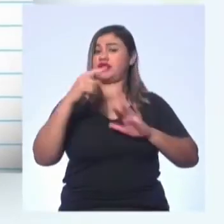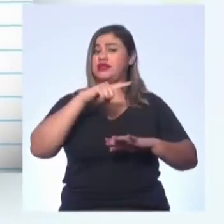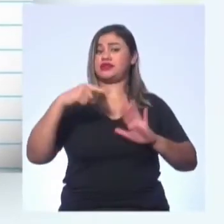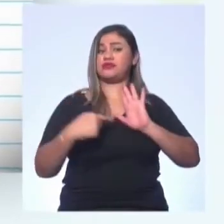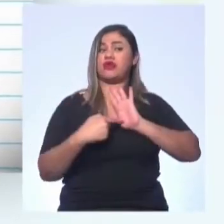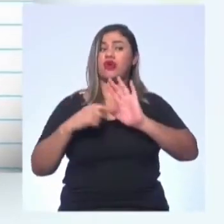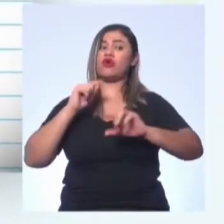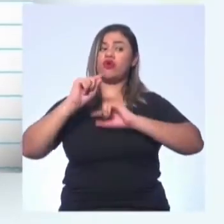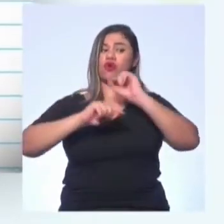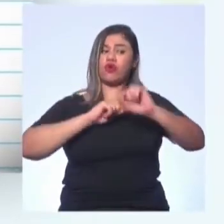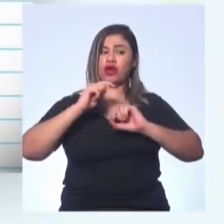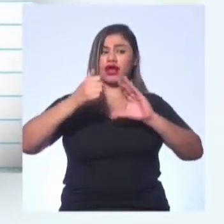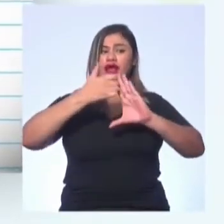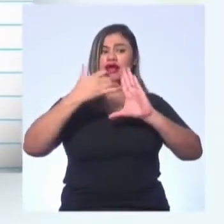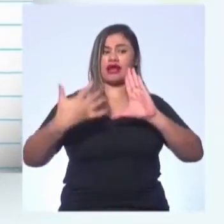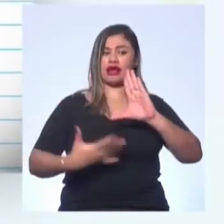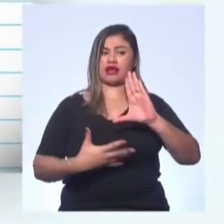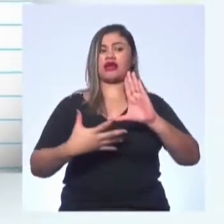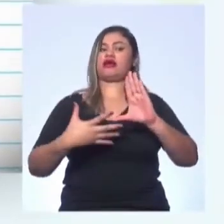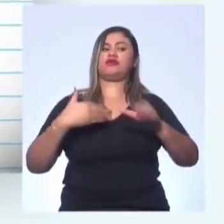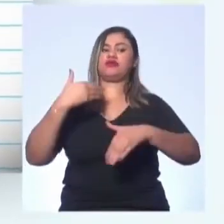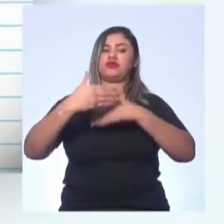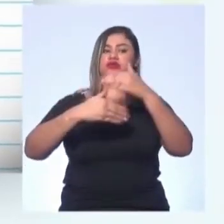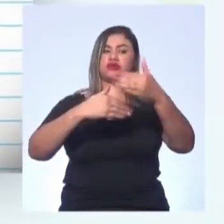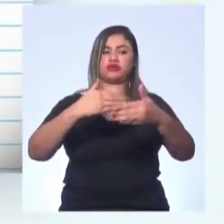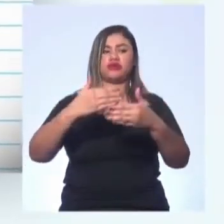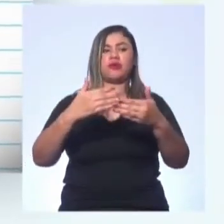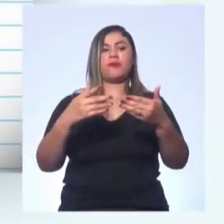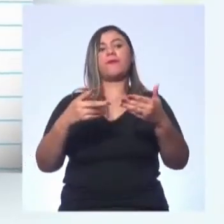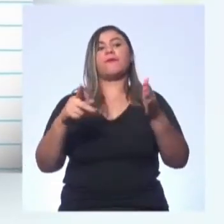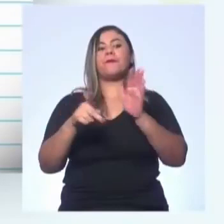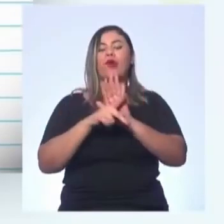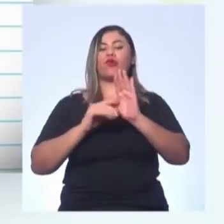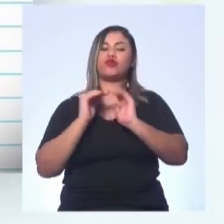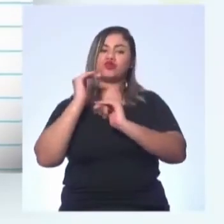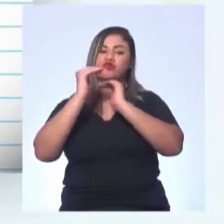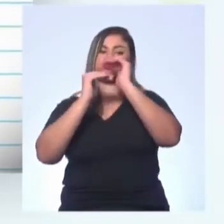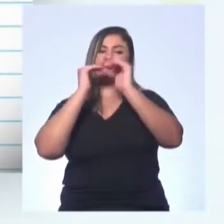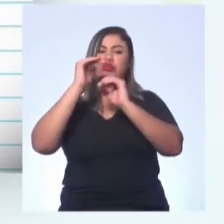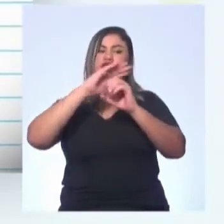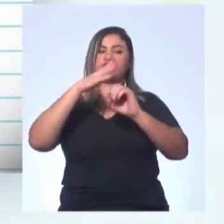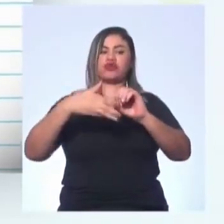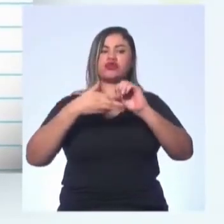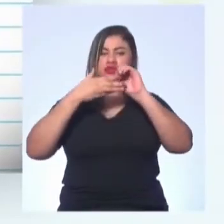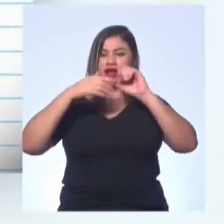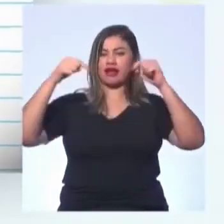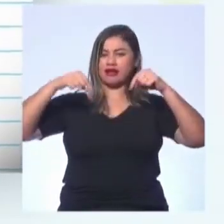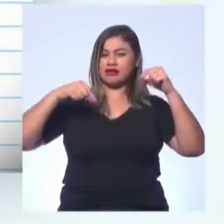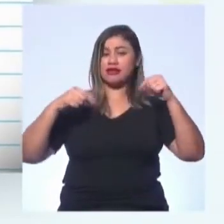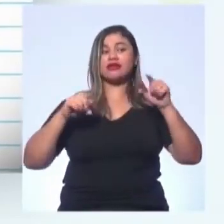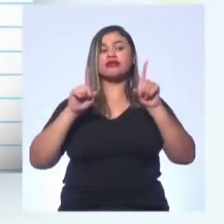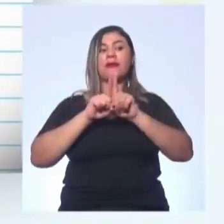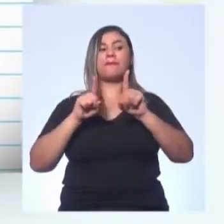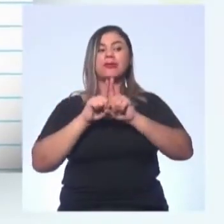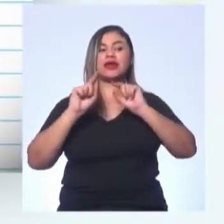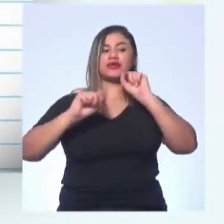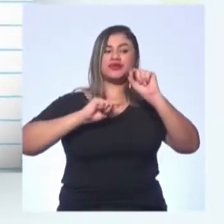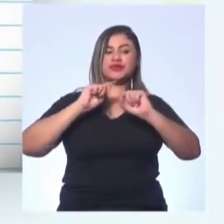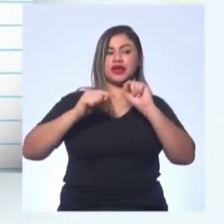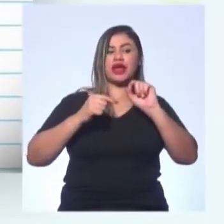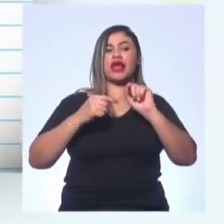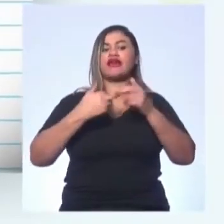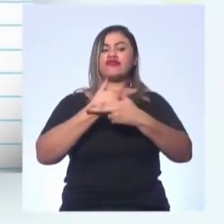buscam, além de caracterizar e subsidiar o processo de desenvolvimento sustentável em nível nacional, expressar a diversidade característica